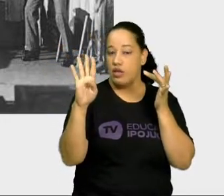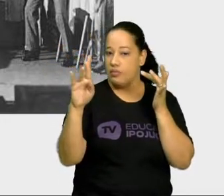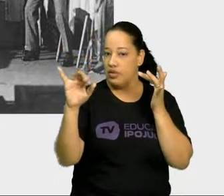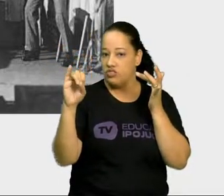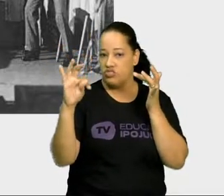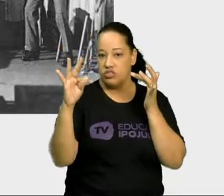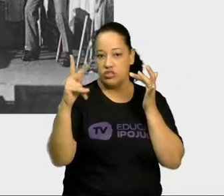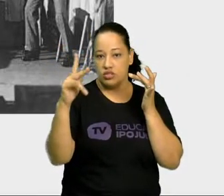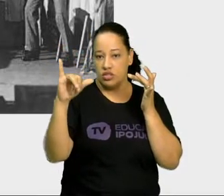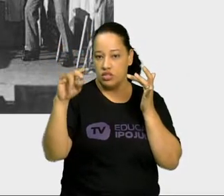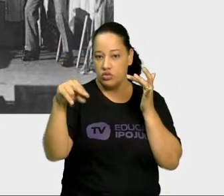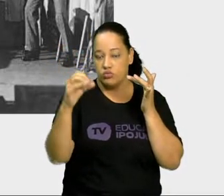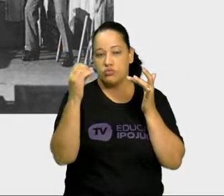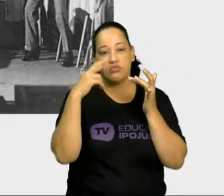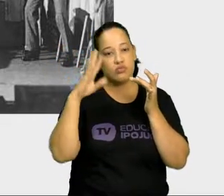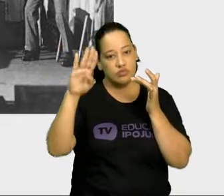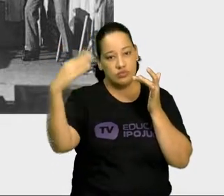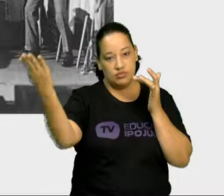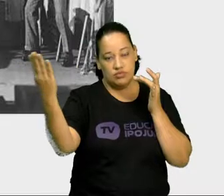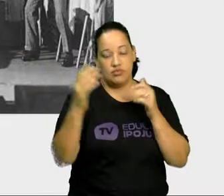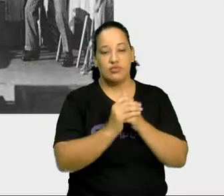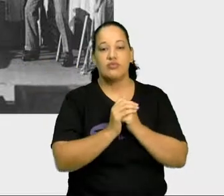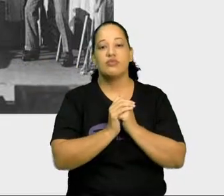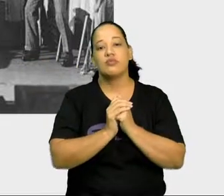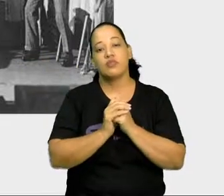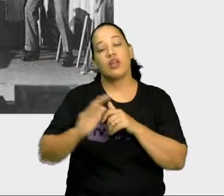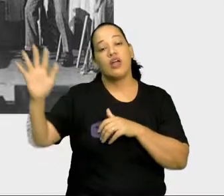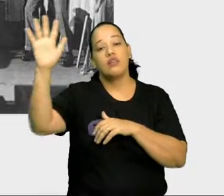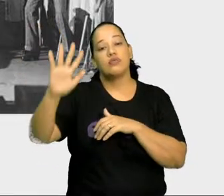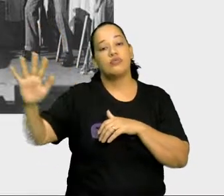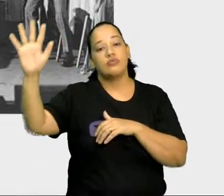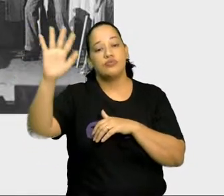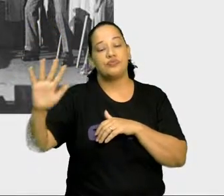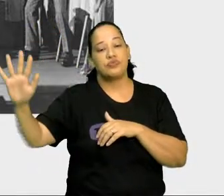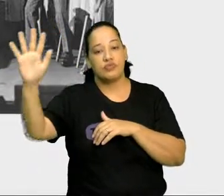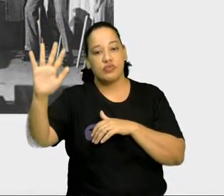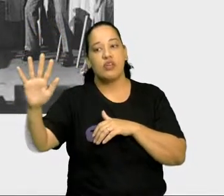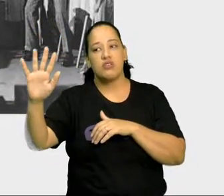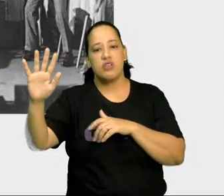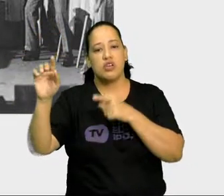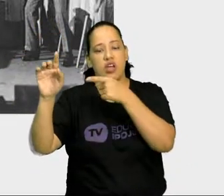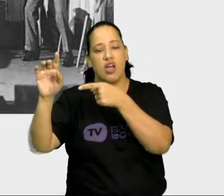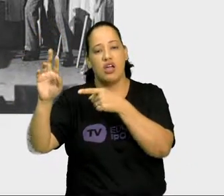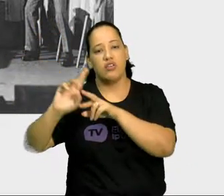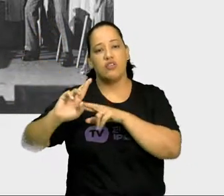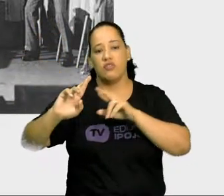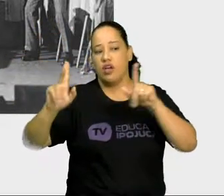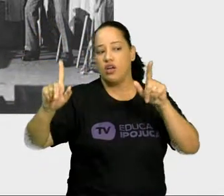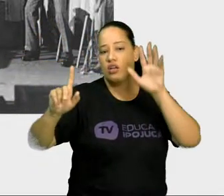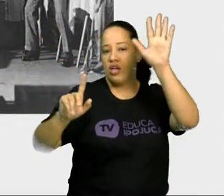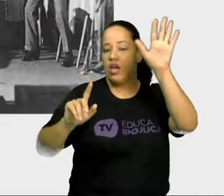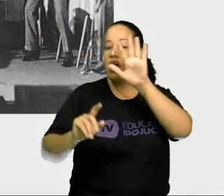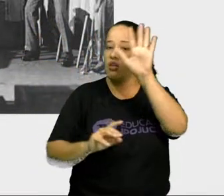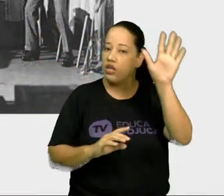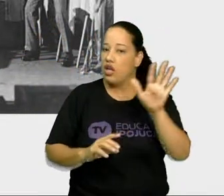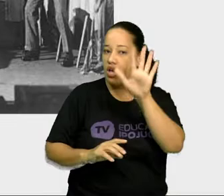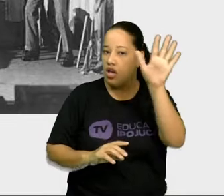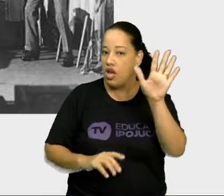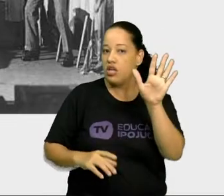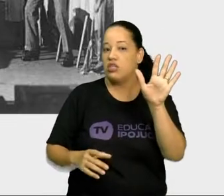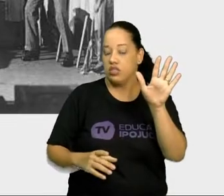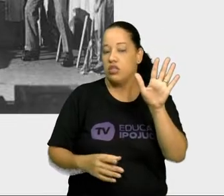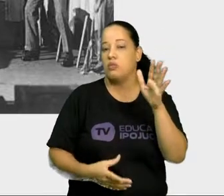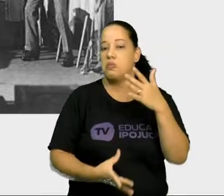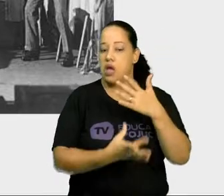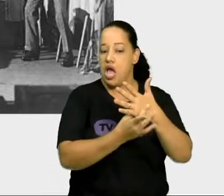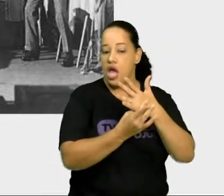beleza vejo que os cenários são bem diferentes adulto teatro realista ela reproduz na